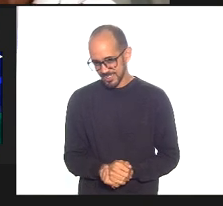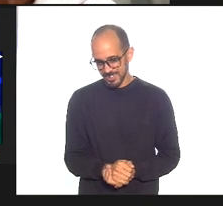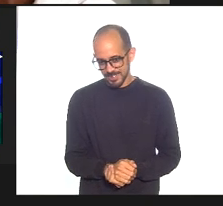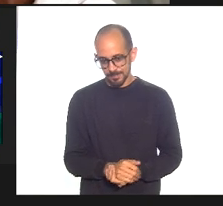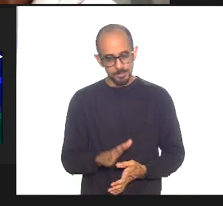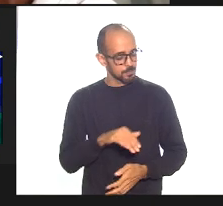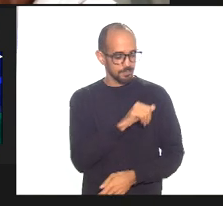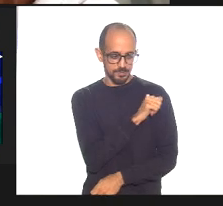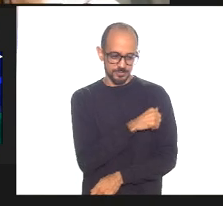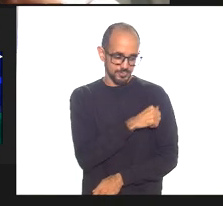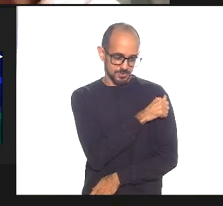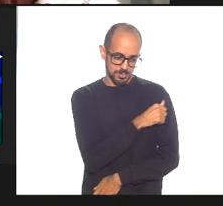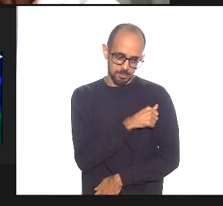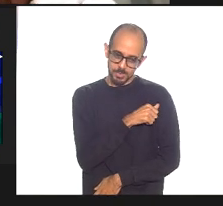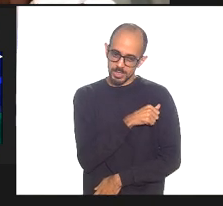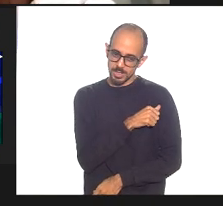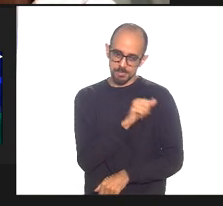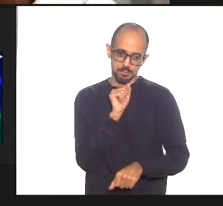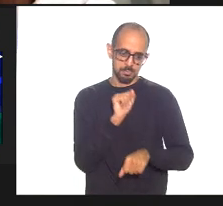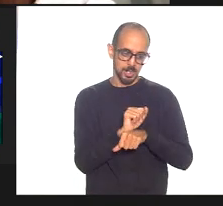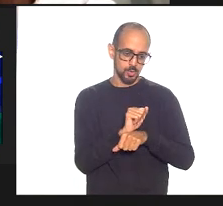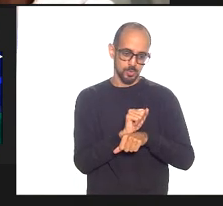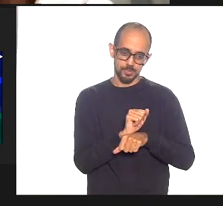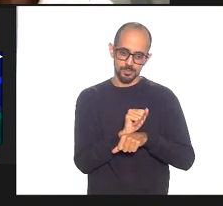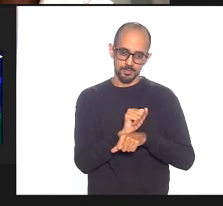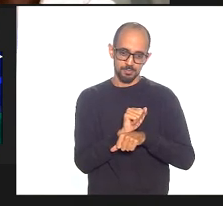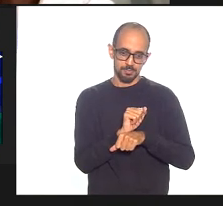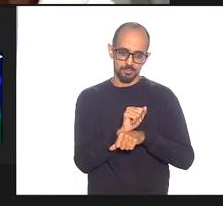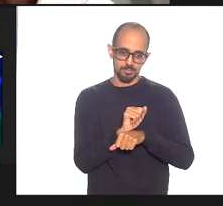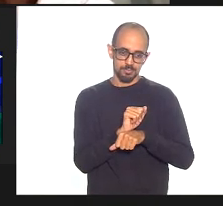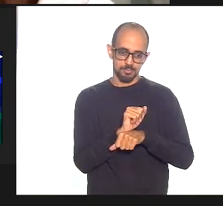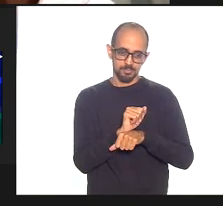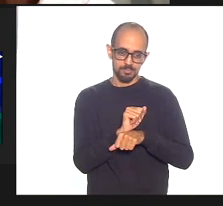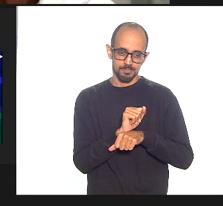a enfermeira congelou aqui